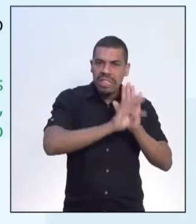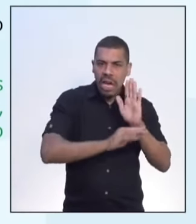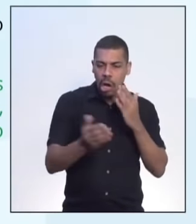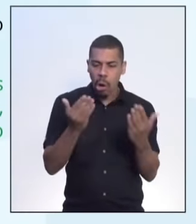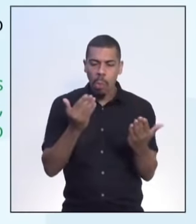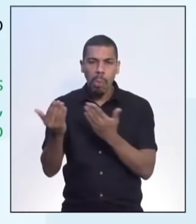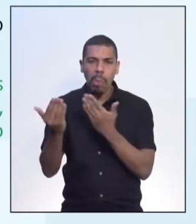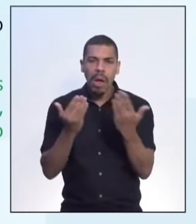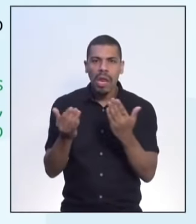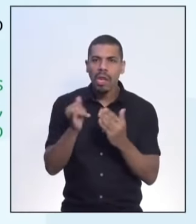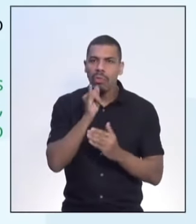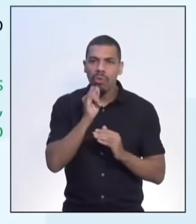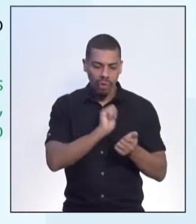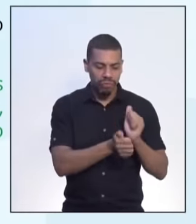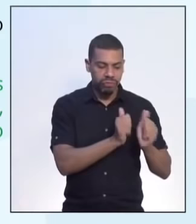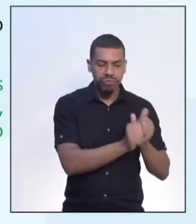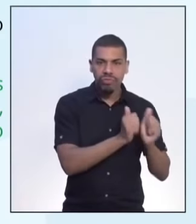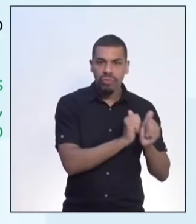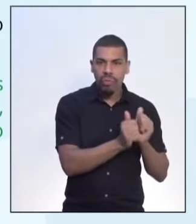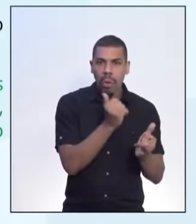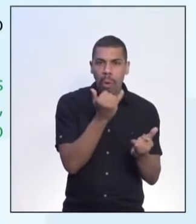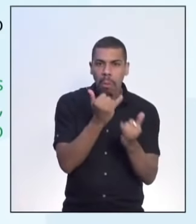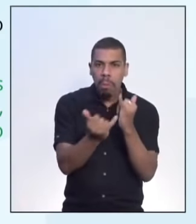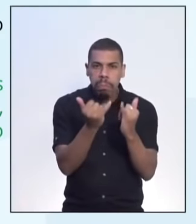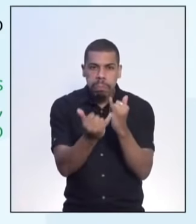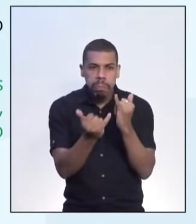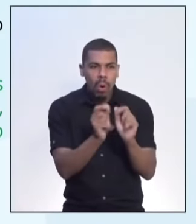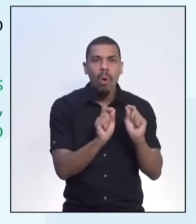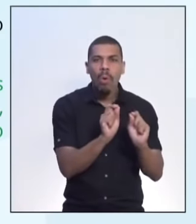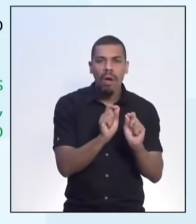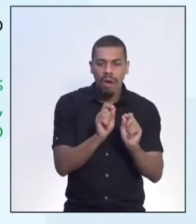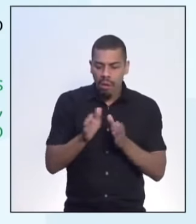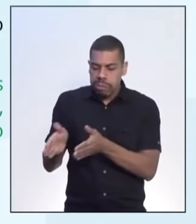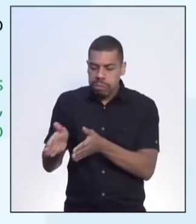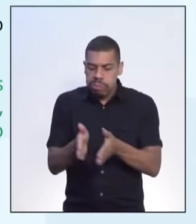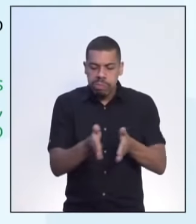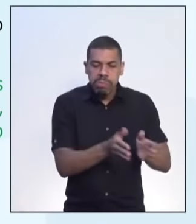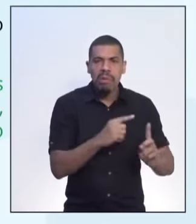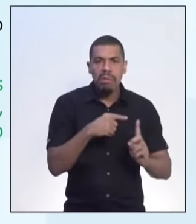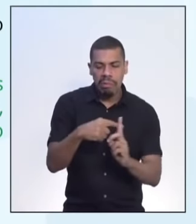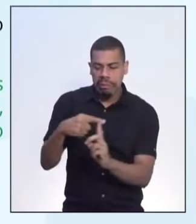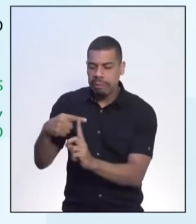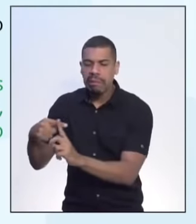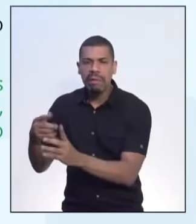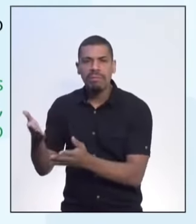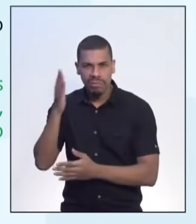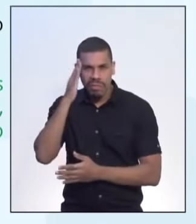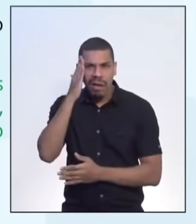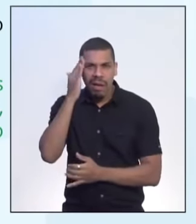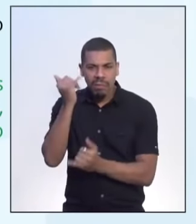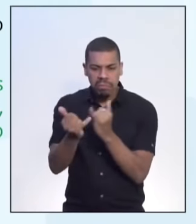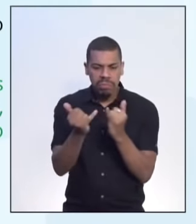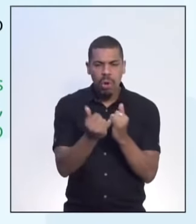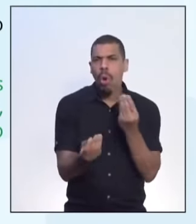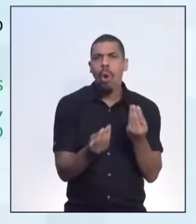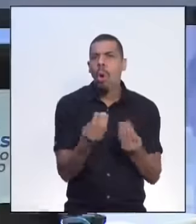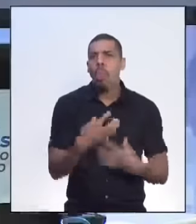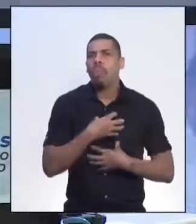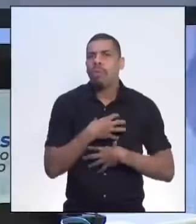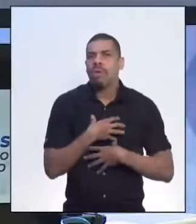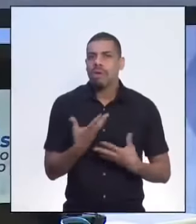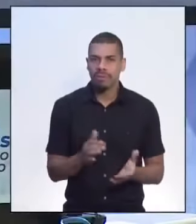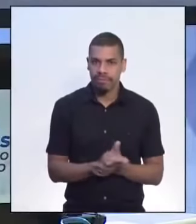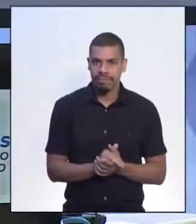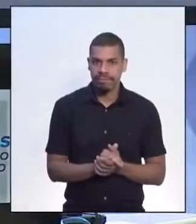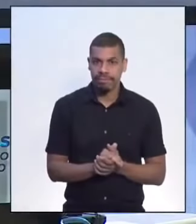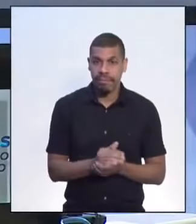funeral, de certa forma, ela está tentando aproximar o leitor, a pessoa que não presenciou aquele jogo. Opa, como é que foi aquele jogo?